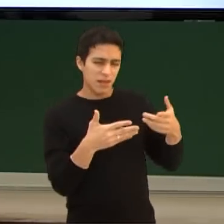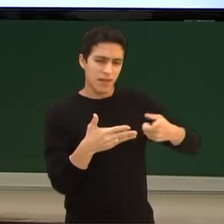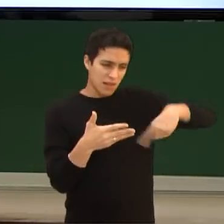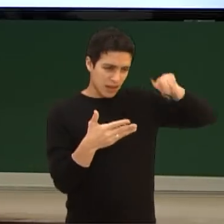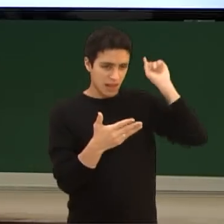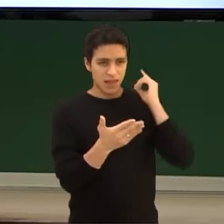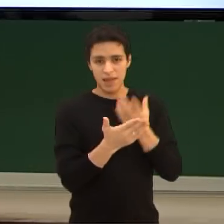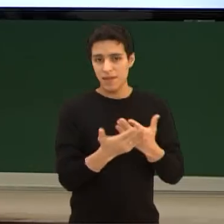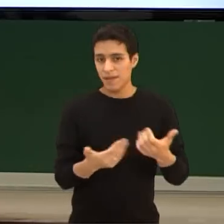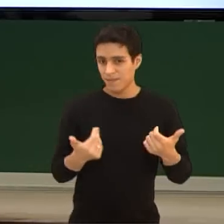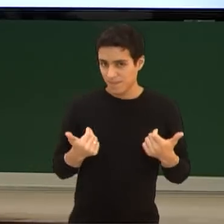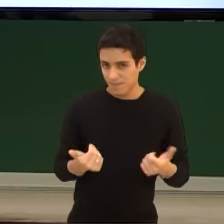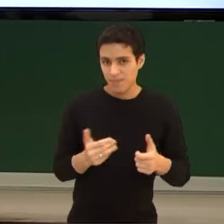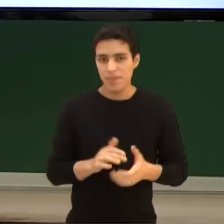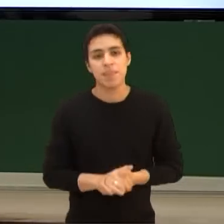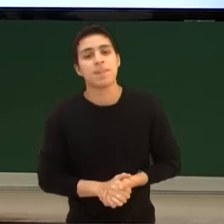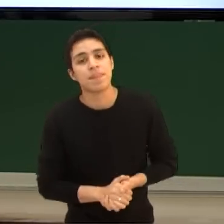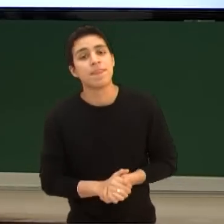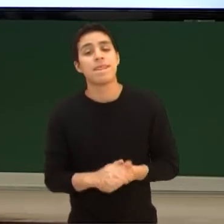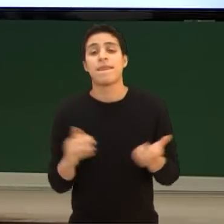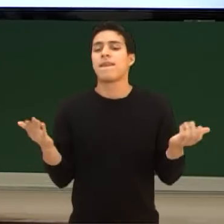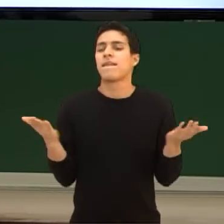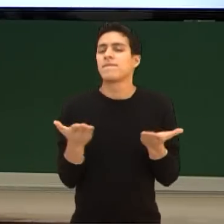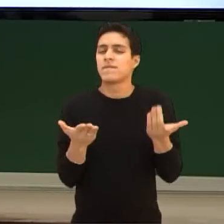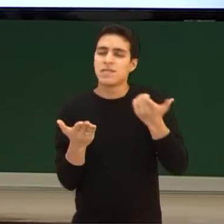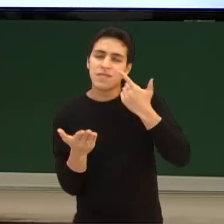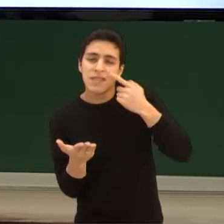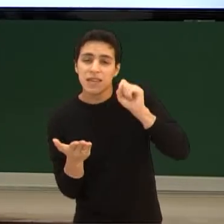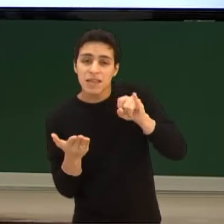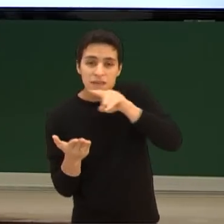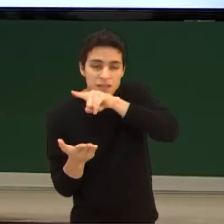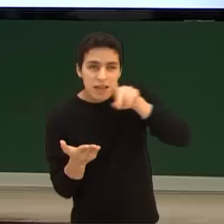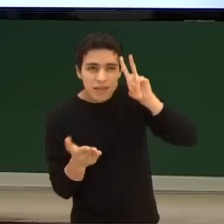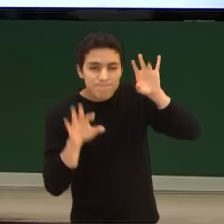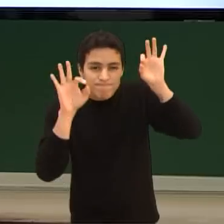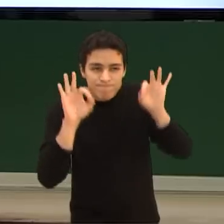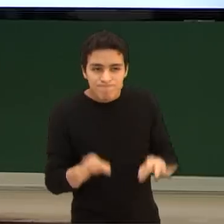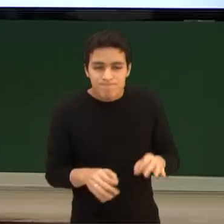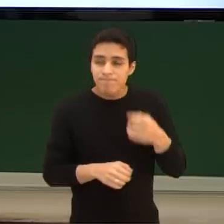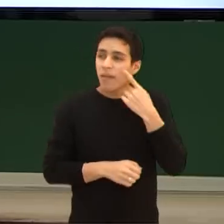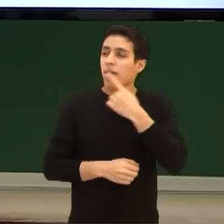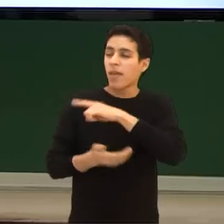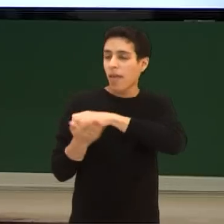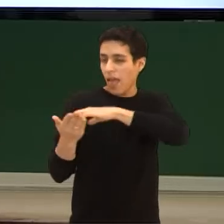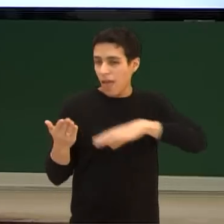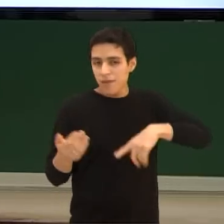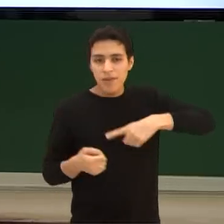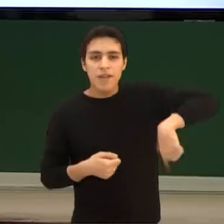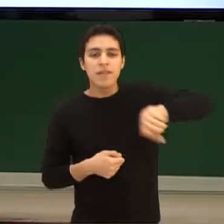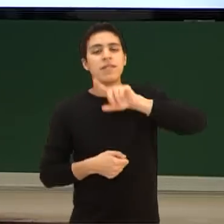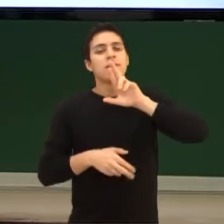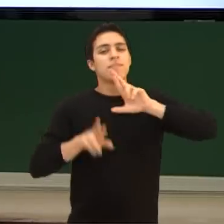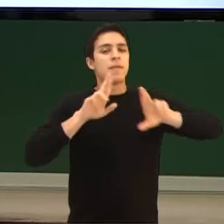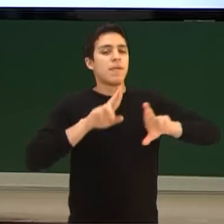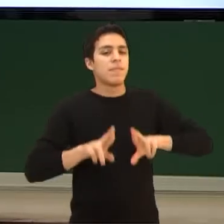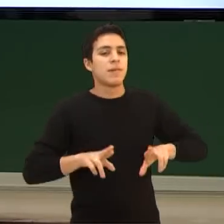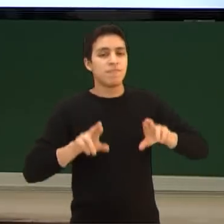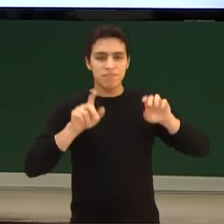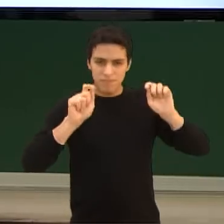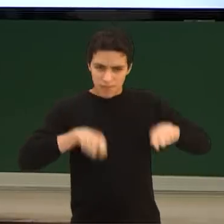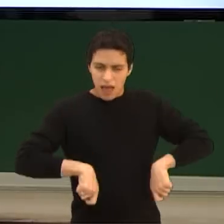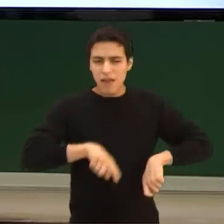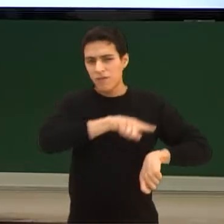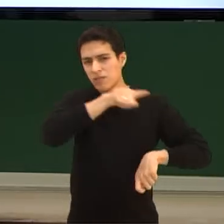nossas últimas aulas. Vamos ver se você está lembrado mesmo. Nós temos aqui um exercício para você responder. Então, pega o